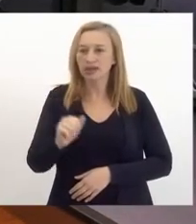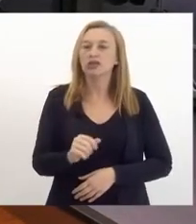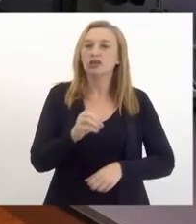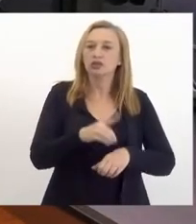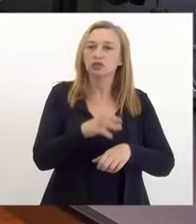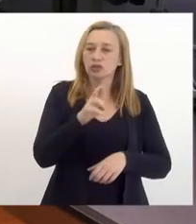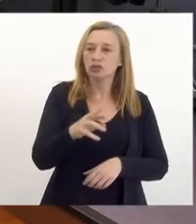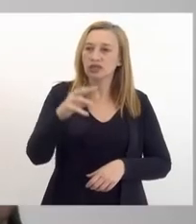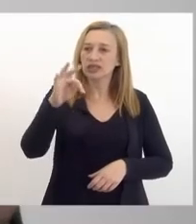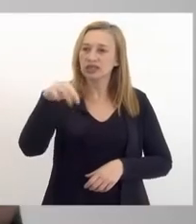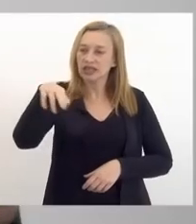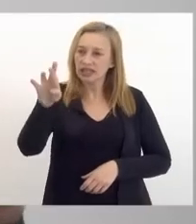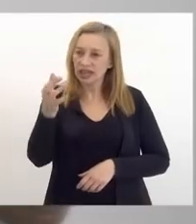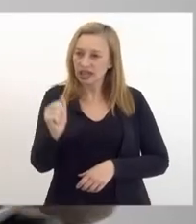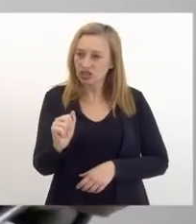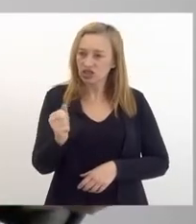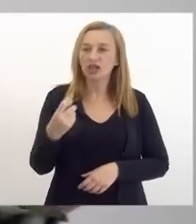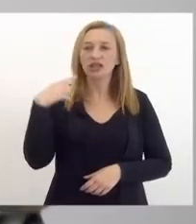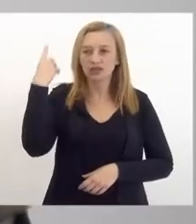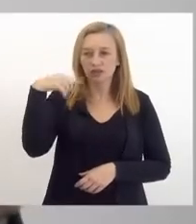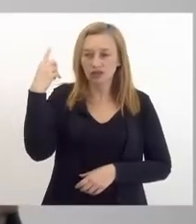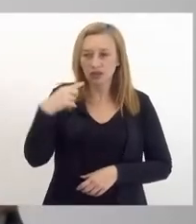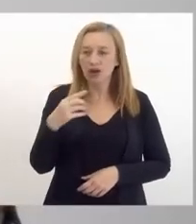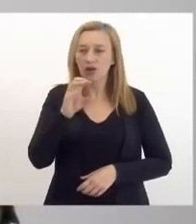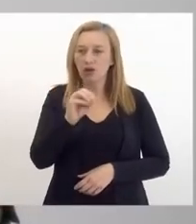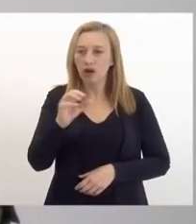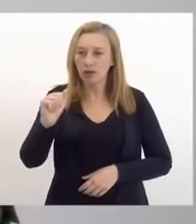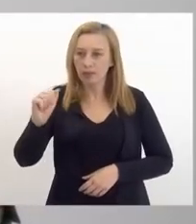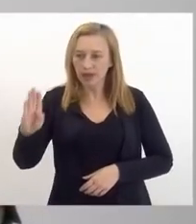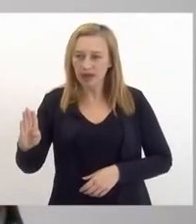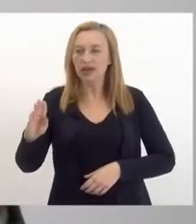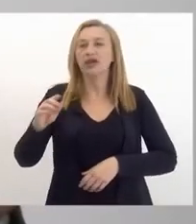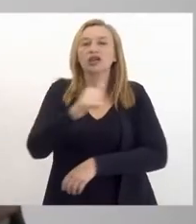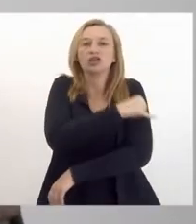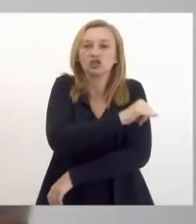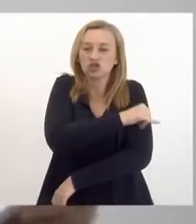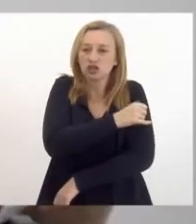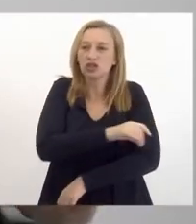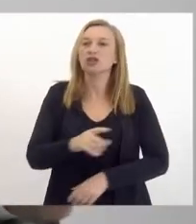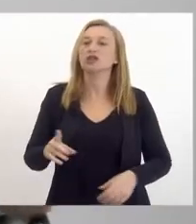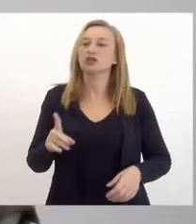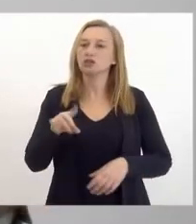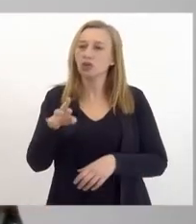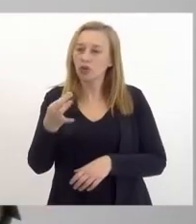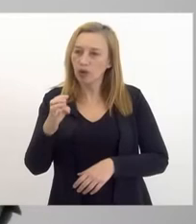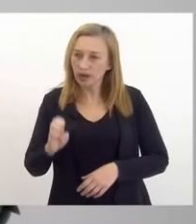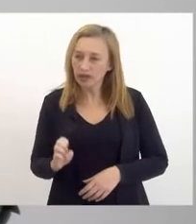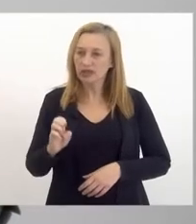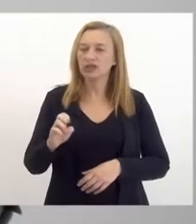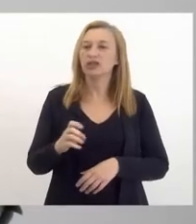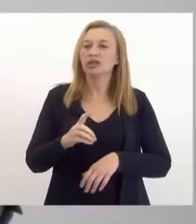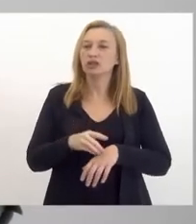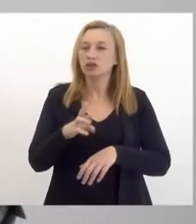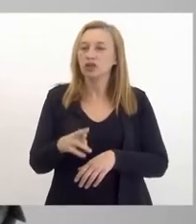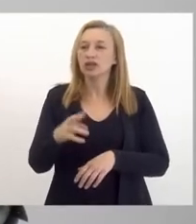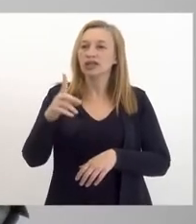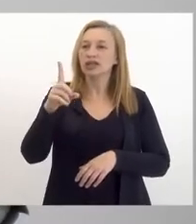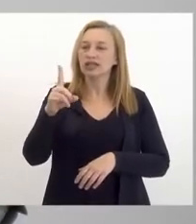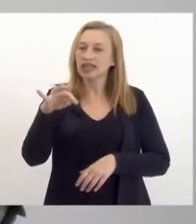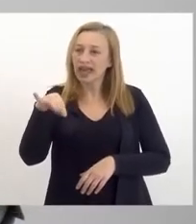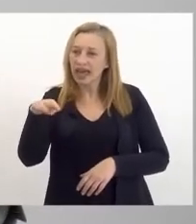doutora Natasha Velasco, advogada, OAB Rio de Janeiro, doutora Júlia Torres, também advogada, doutora Daniela